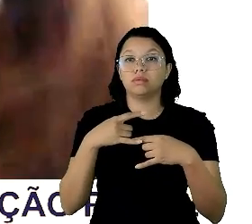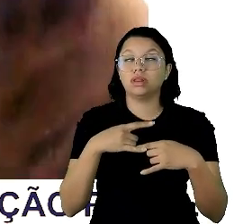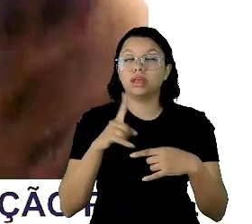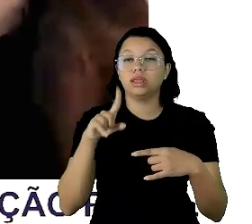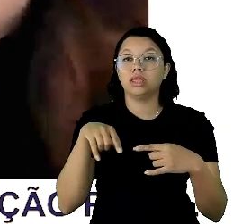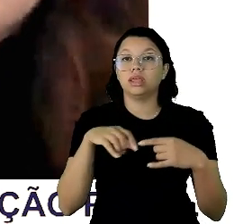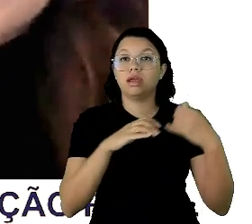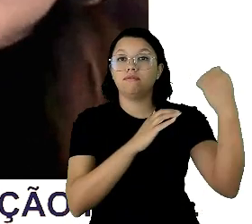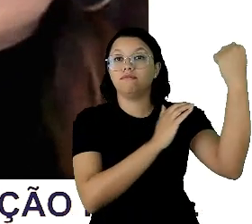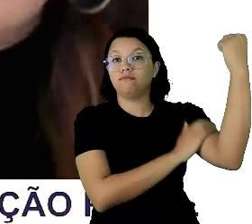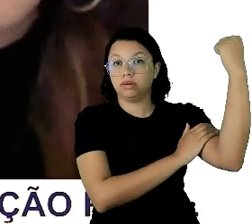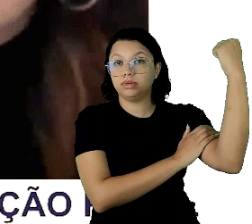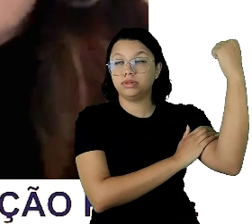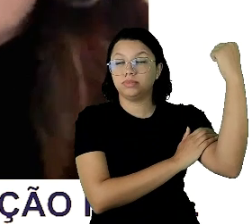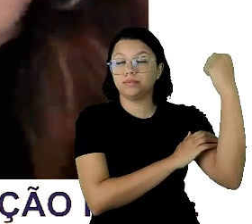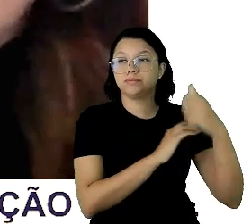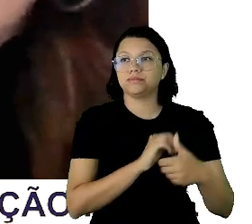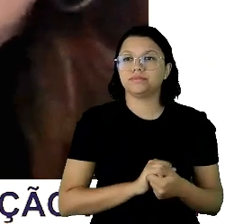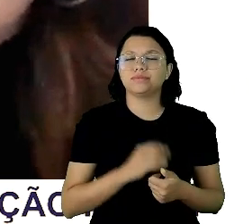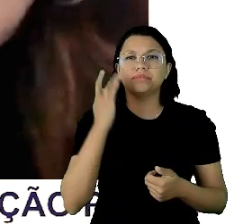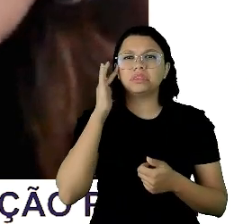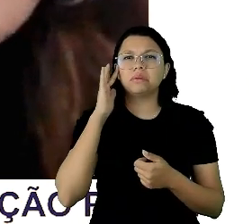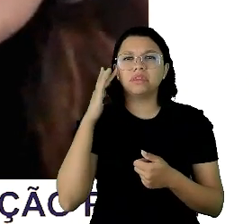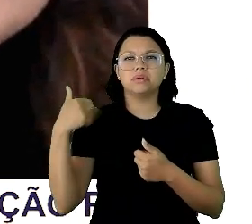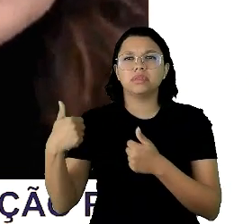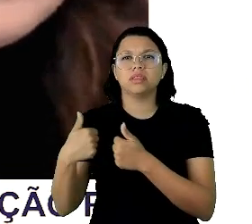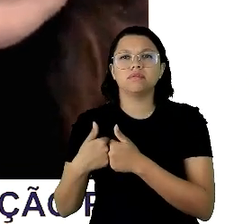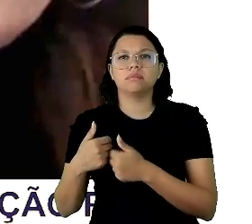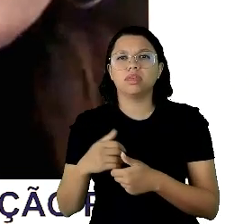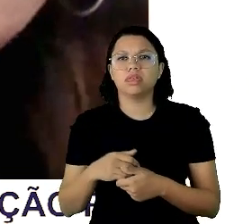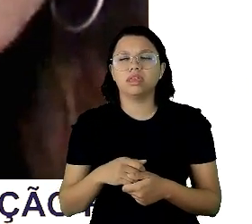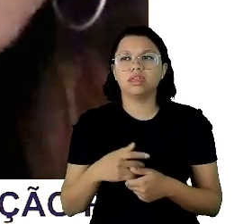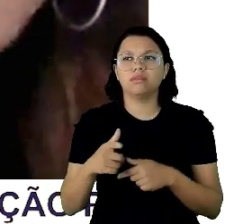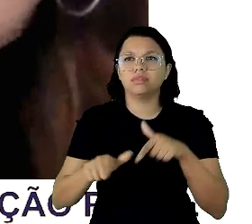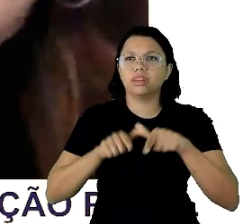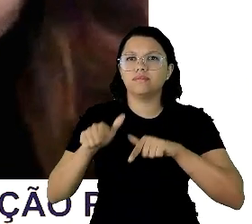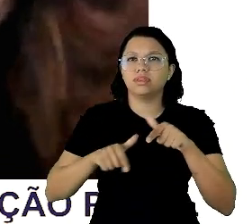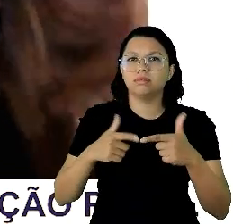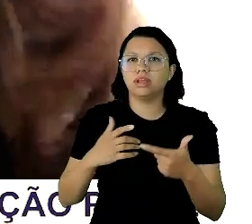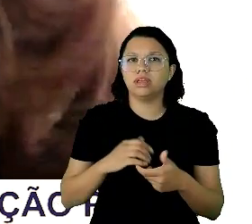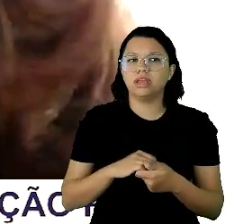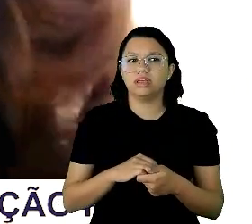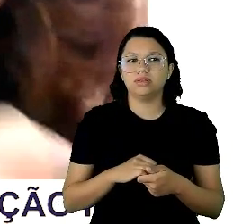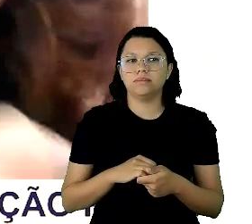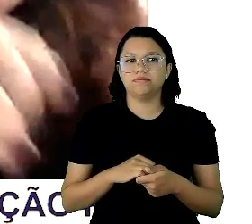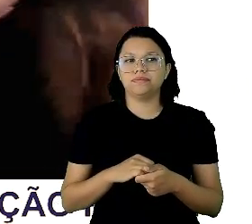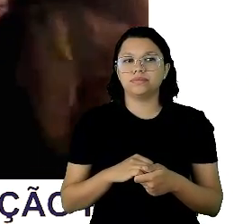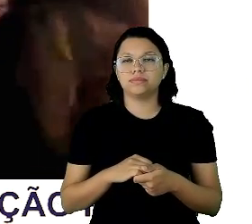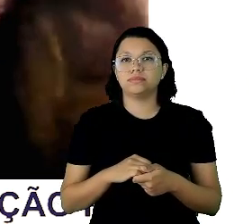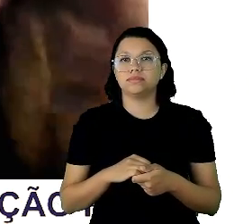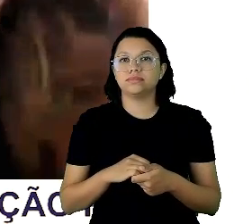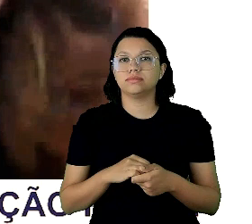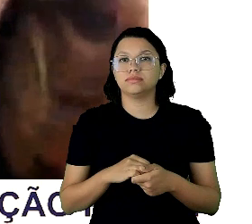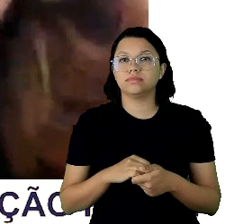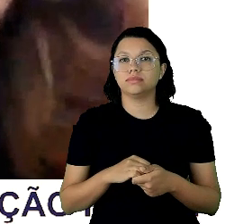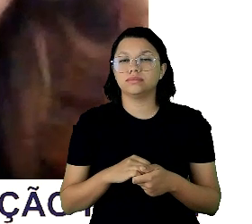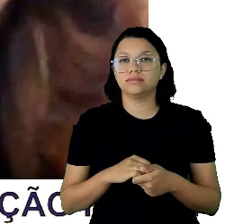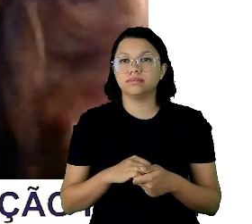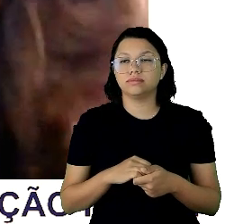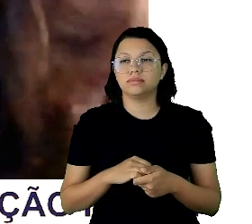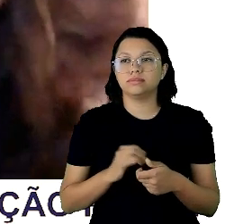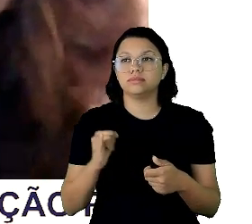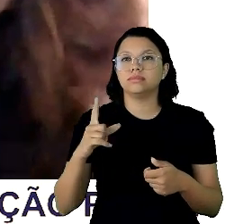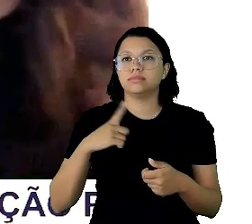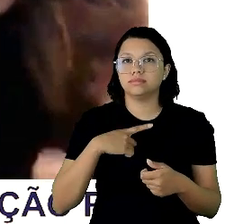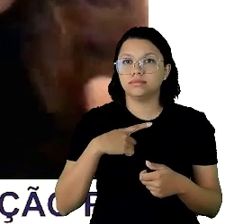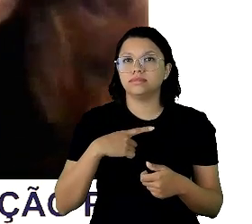Eu acho que eu não estava perto, eu estava trabalhando assim. E aí o bendito, né? Se tem uma coisa que é a invenção do século, que é um